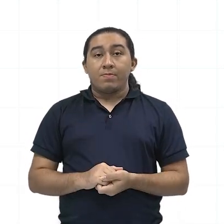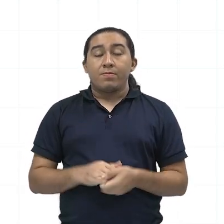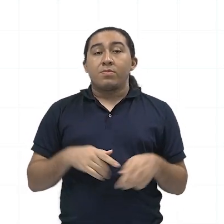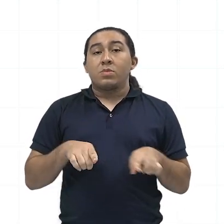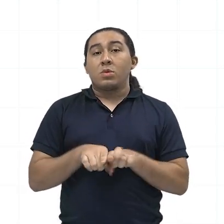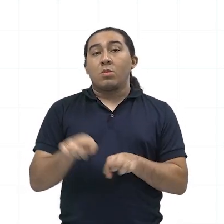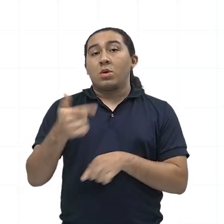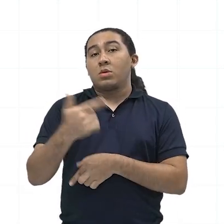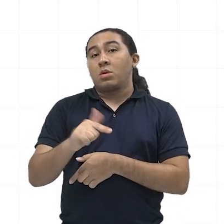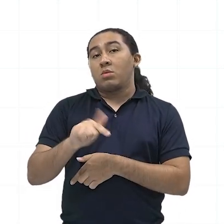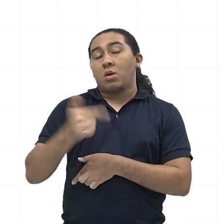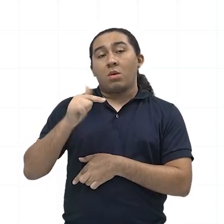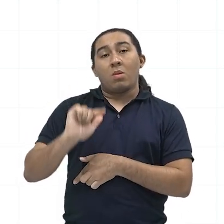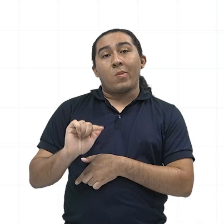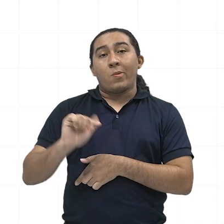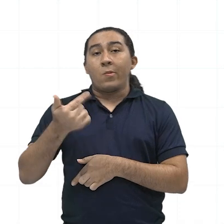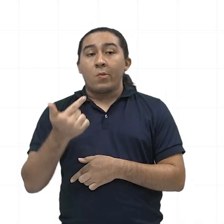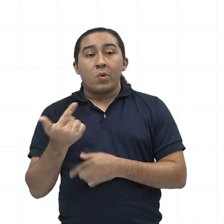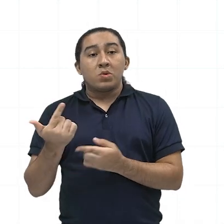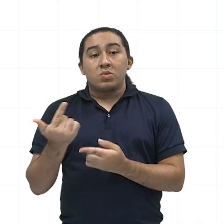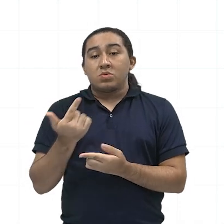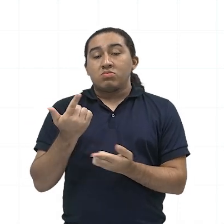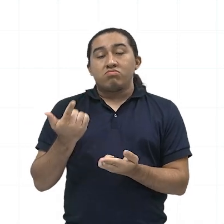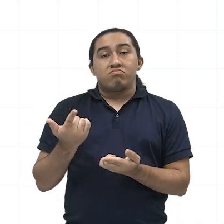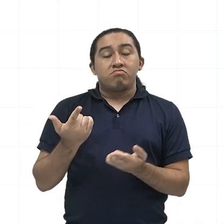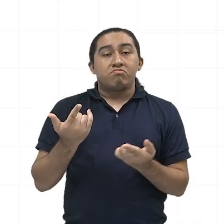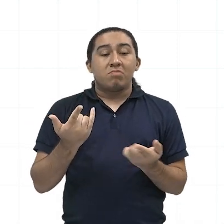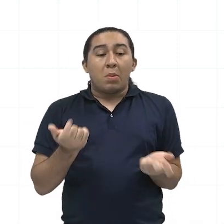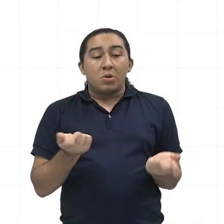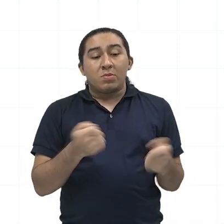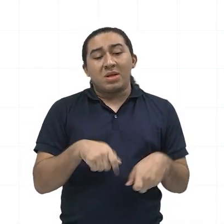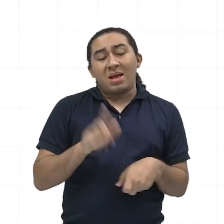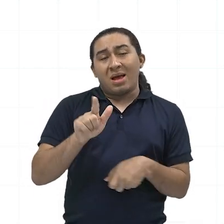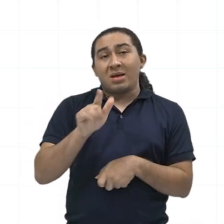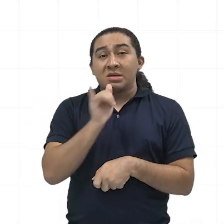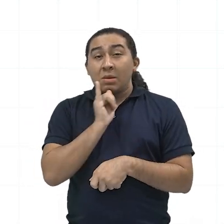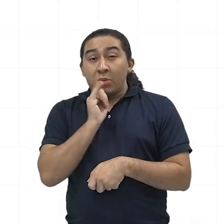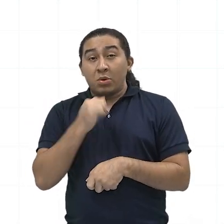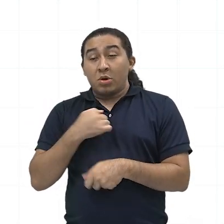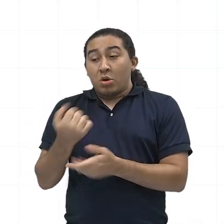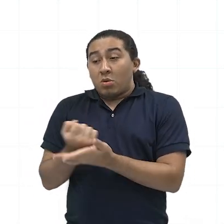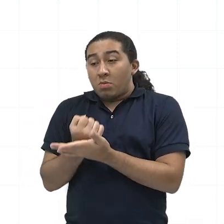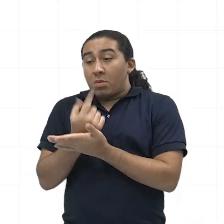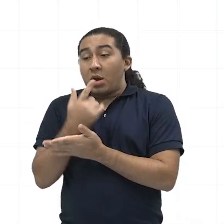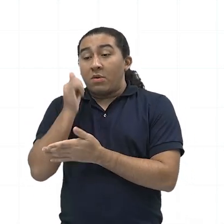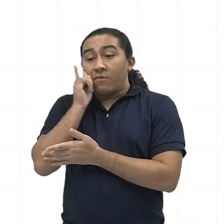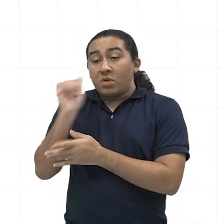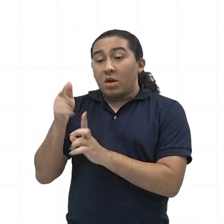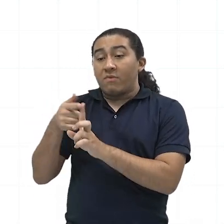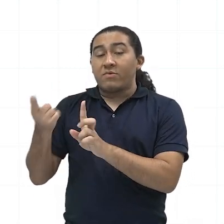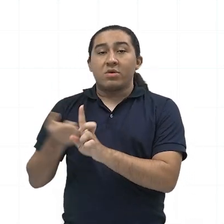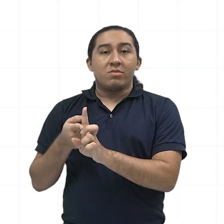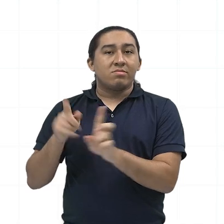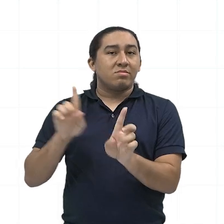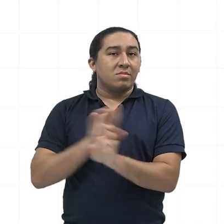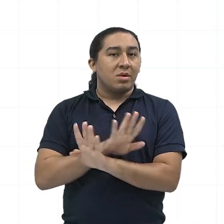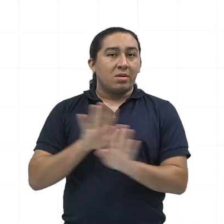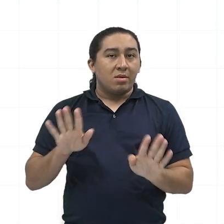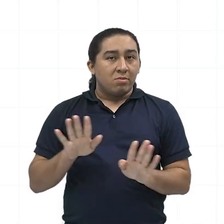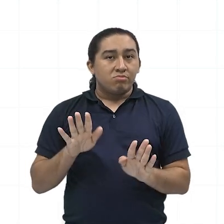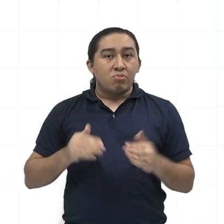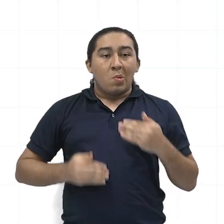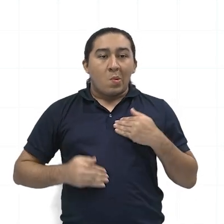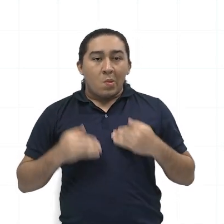Nenhum outro método, seja ele contraceptivo, mas eu tomo uma pílula anticoncepcional. Isso não vai proteger o seu